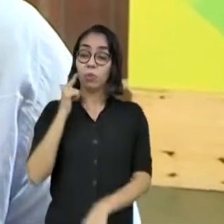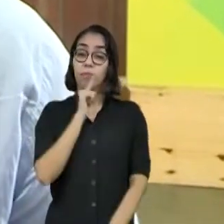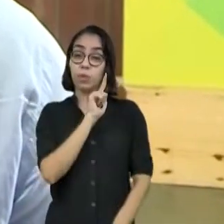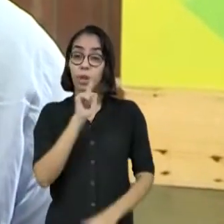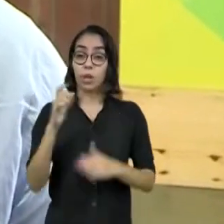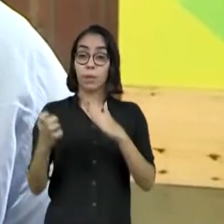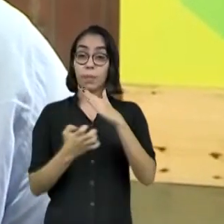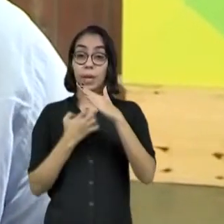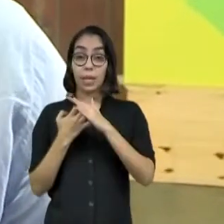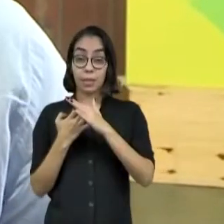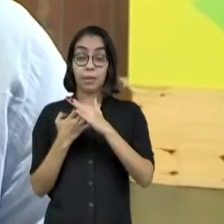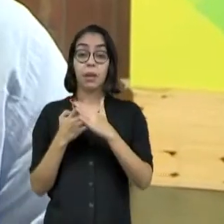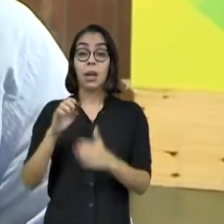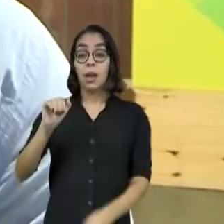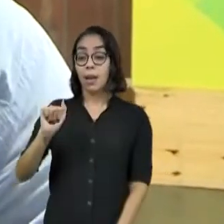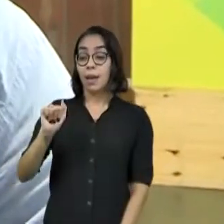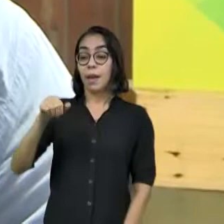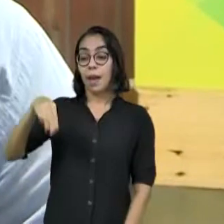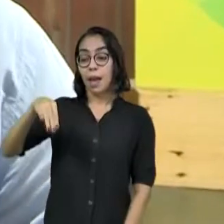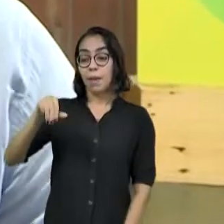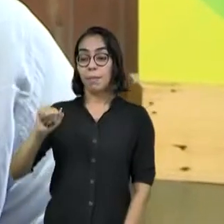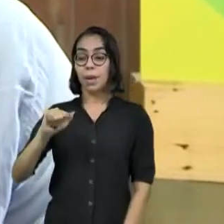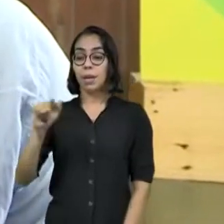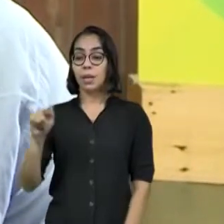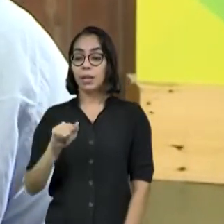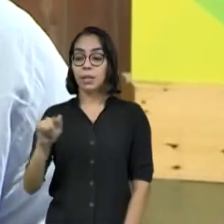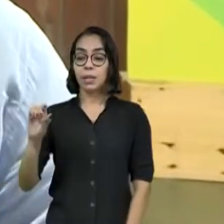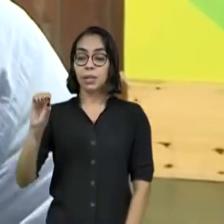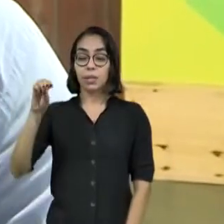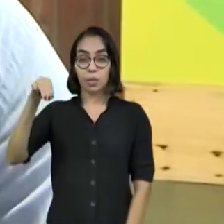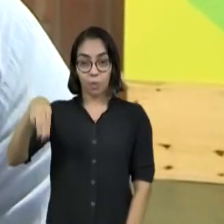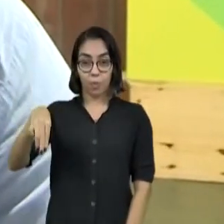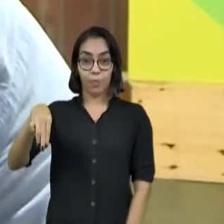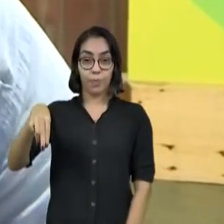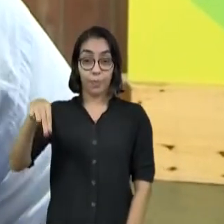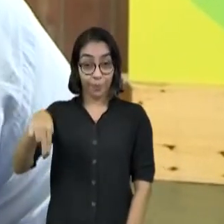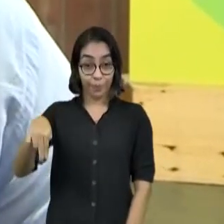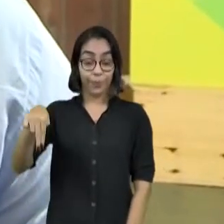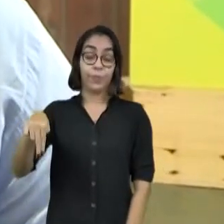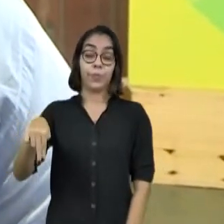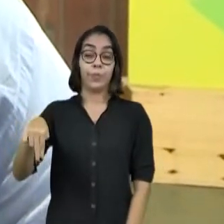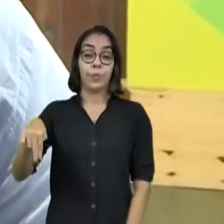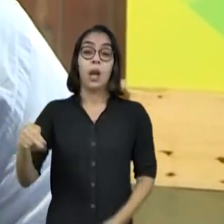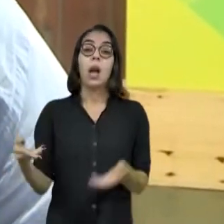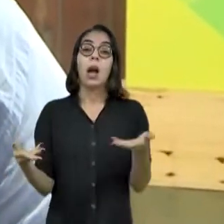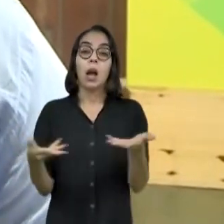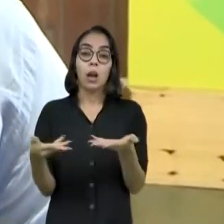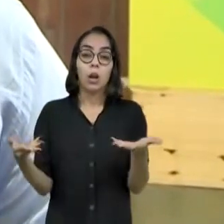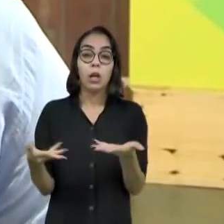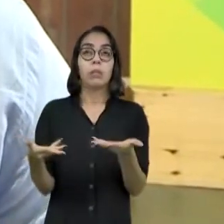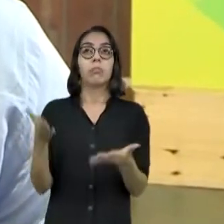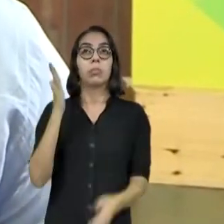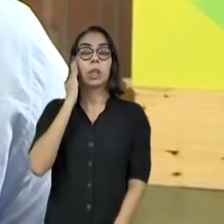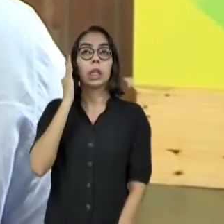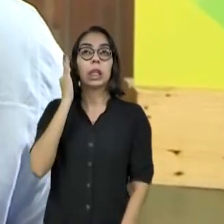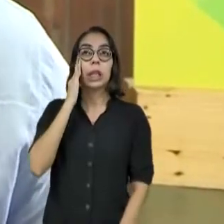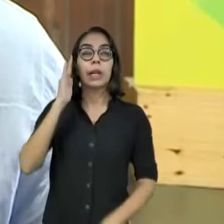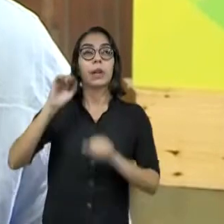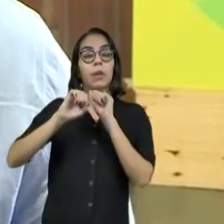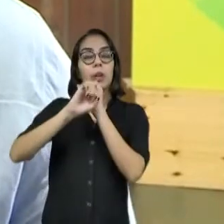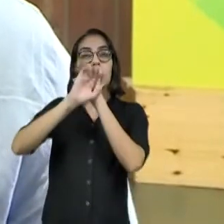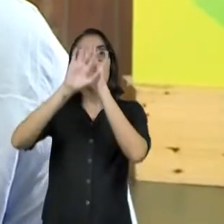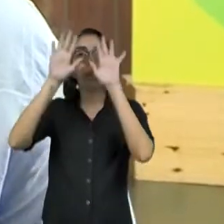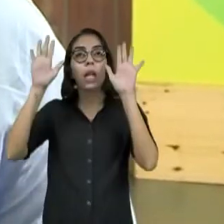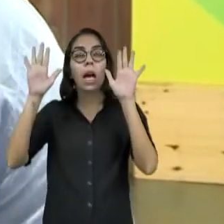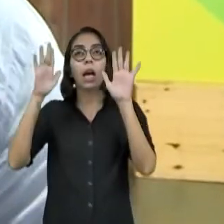a Amazon, né, por meio da AWS, certo? Da Web Service, a gente pôde trazer novas perspectivas para dentro do